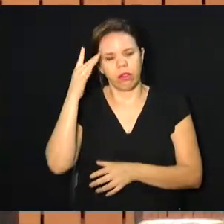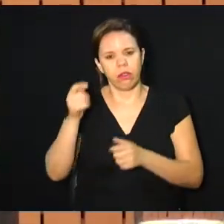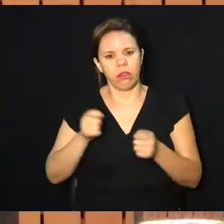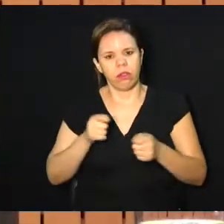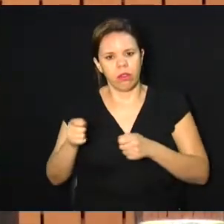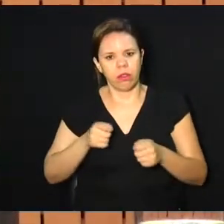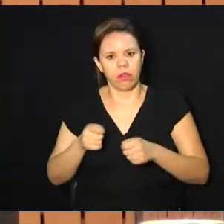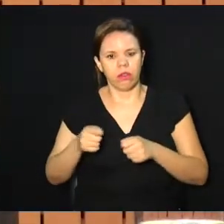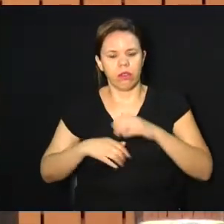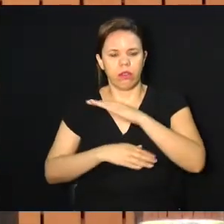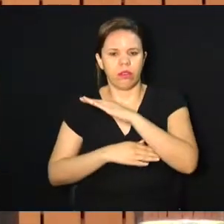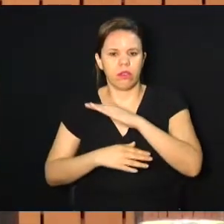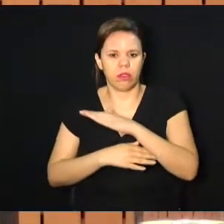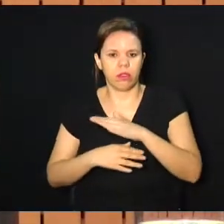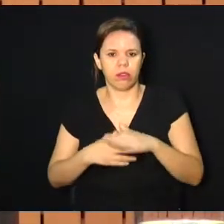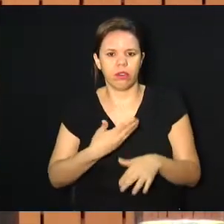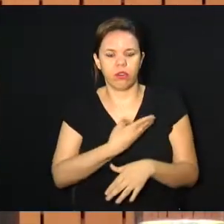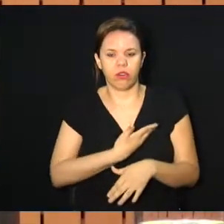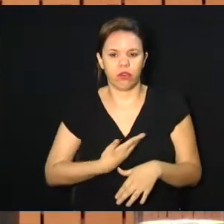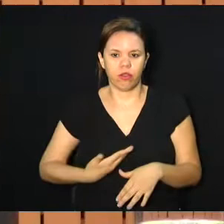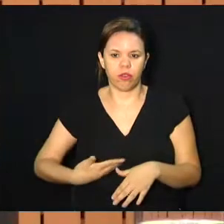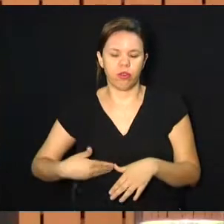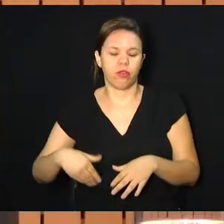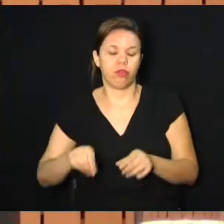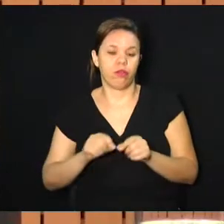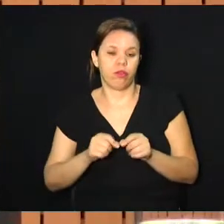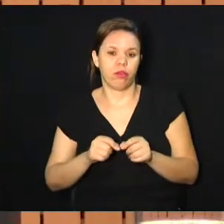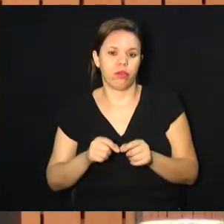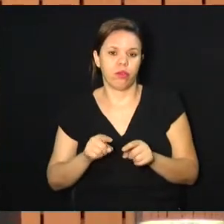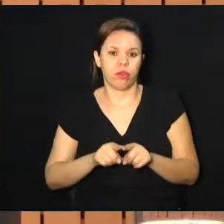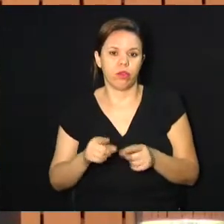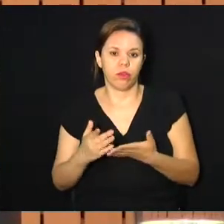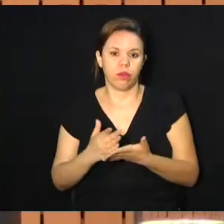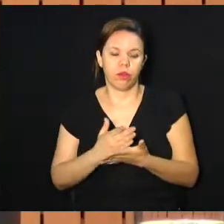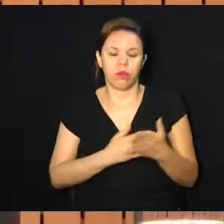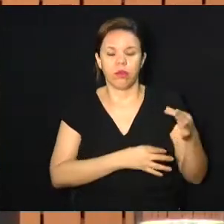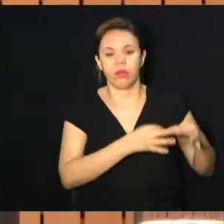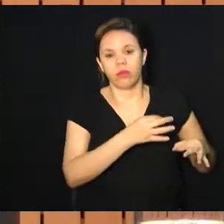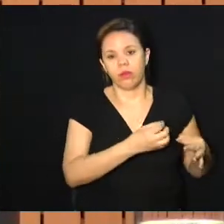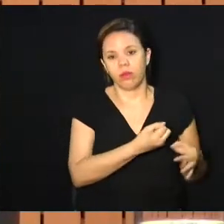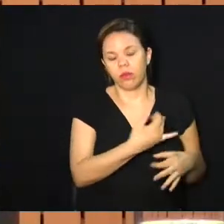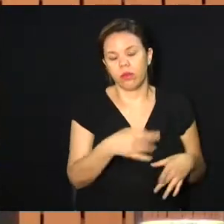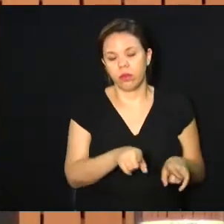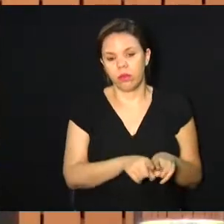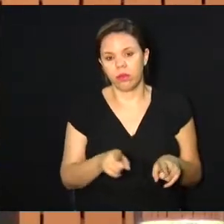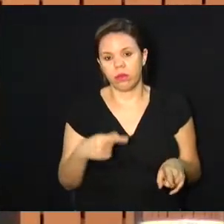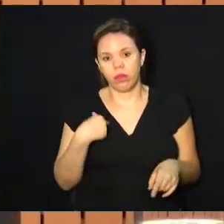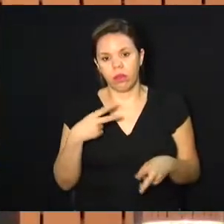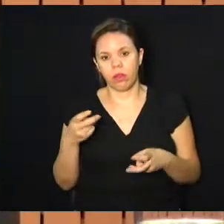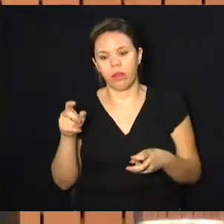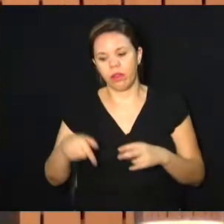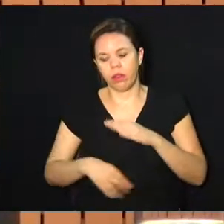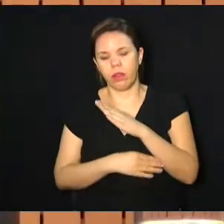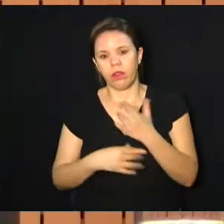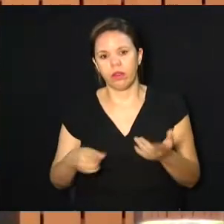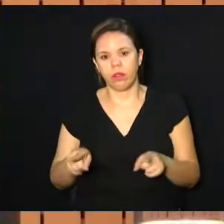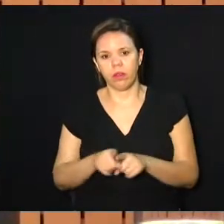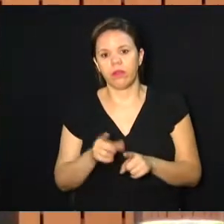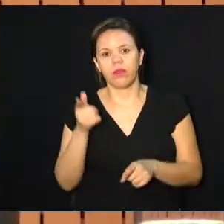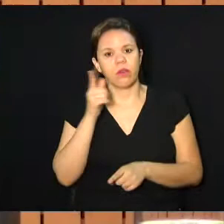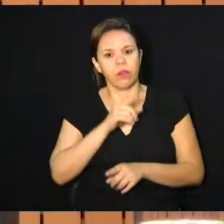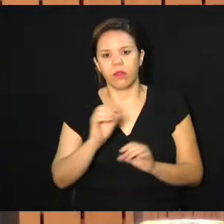câmaras municipais, controlam o Estado, parcela do judiciário, porque eu vejo aqui na Câmara você não